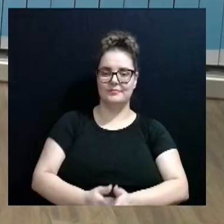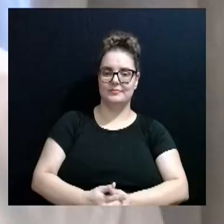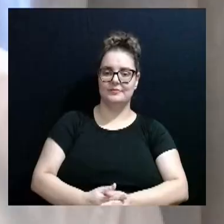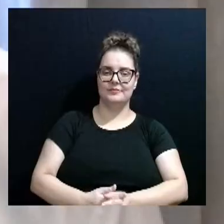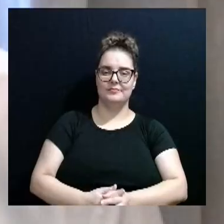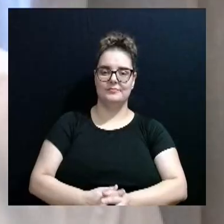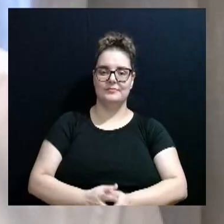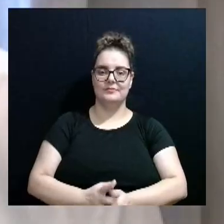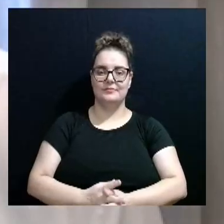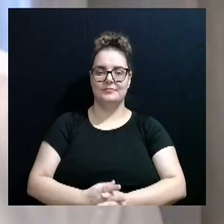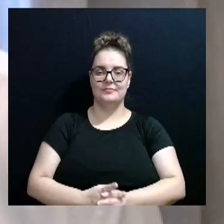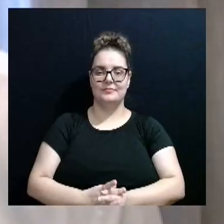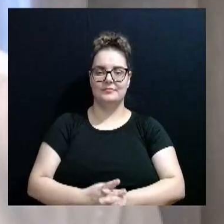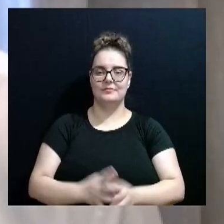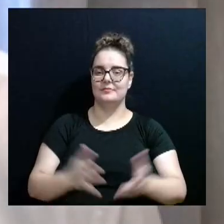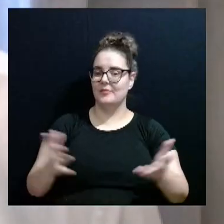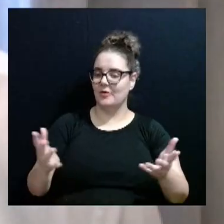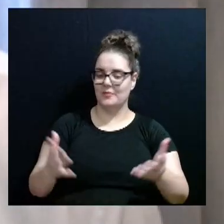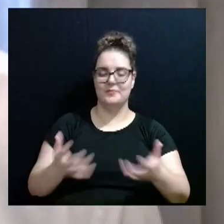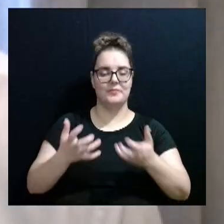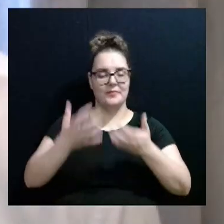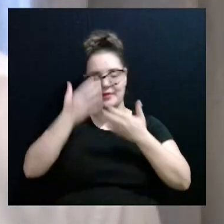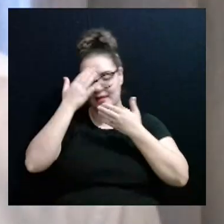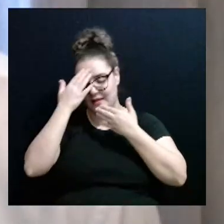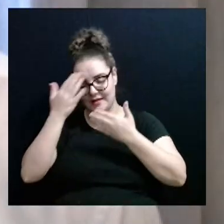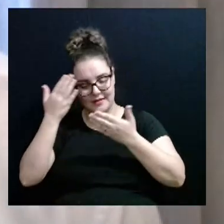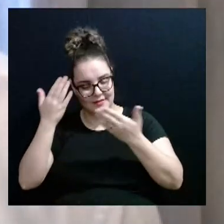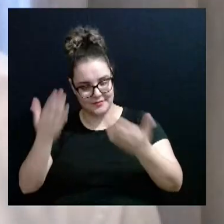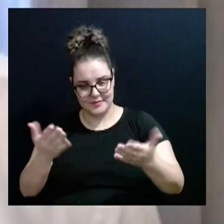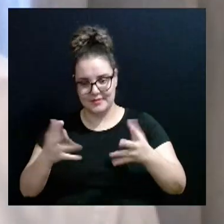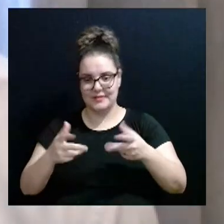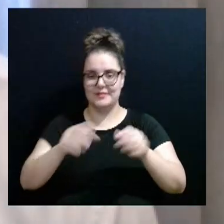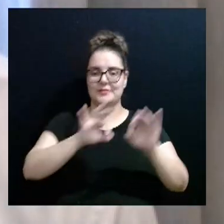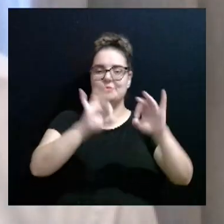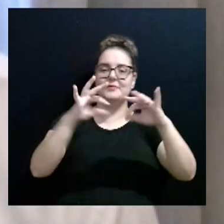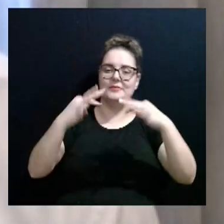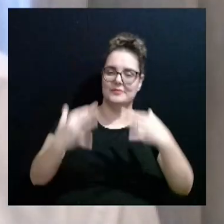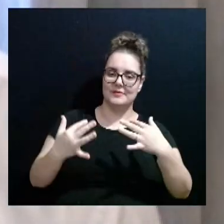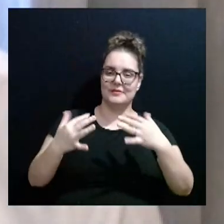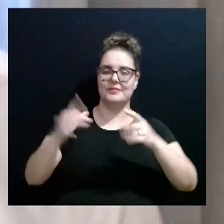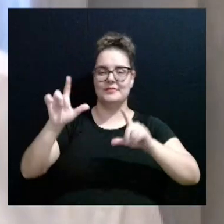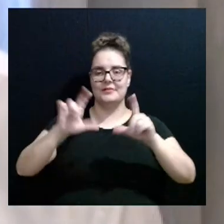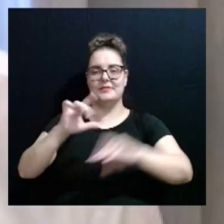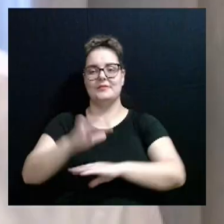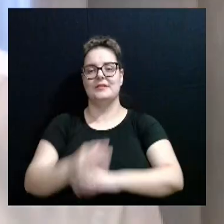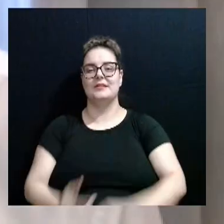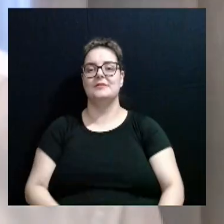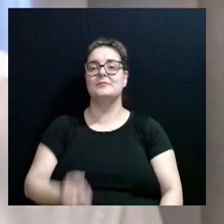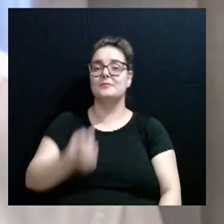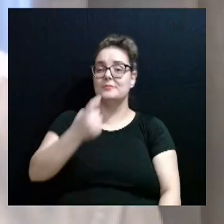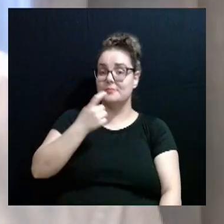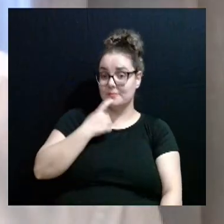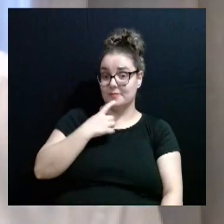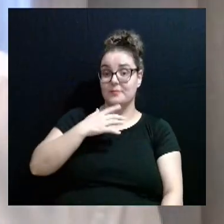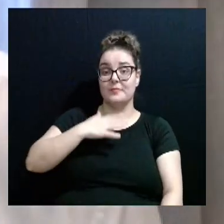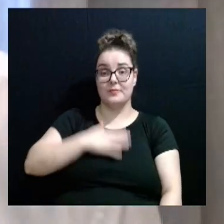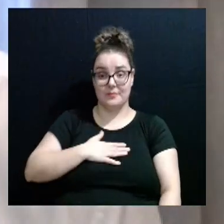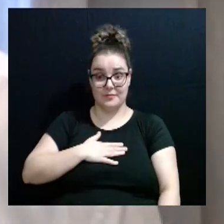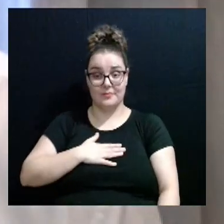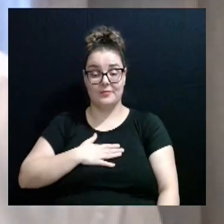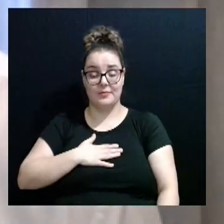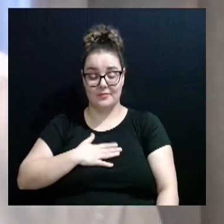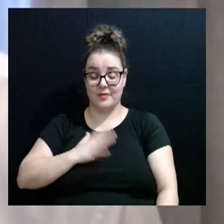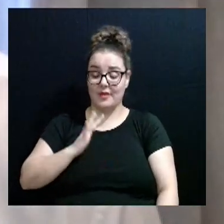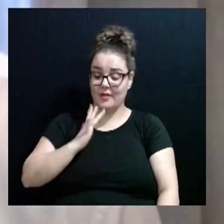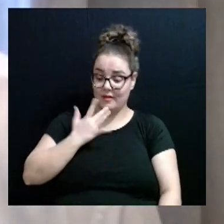Não, eu simplesmente quero agradecer a você e a todos os telespectadores da TV Câmara Campinas. Para mim foi um privilégio, uma honra, e estou sempre